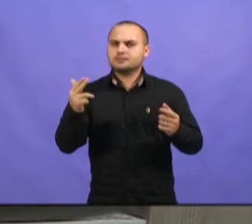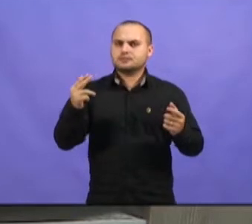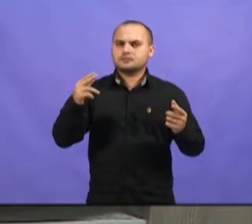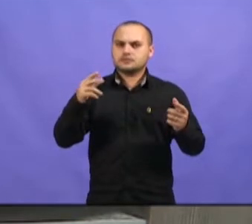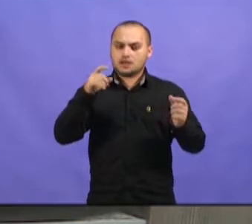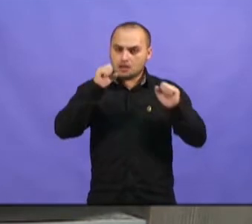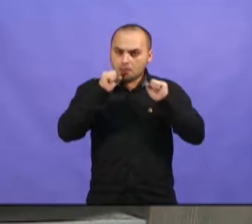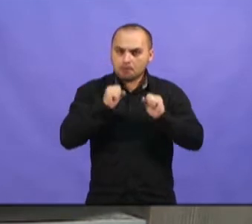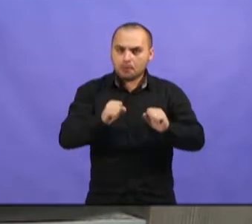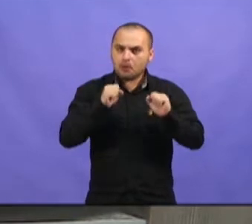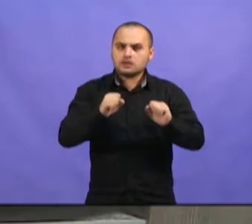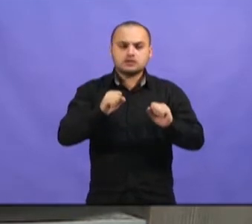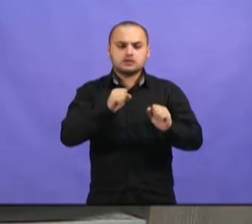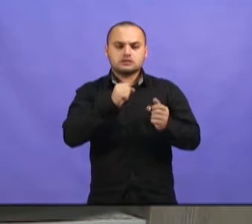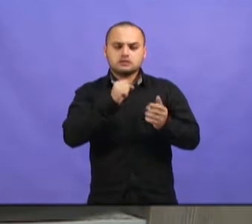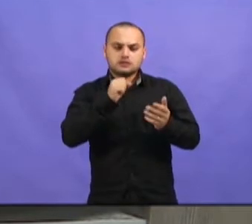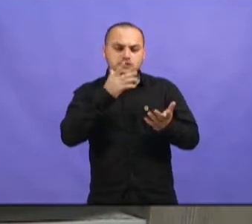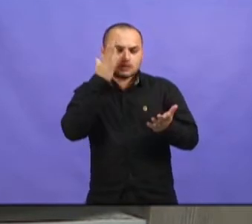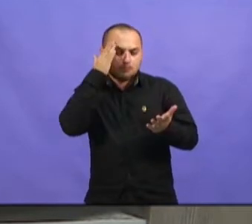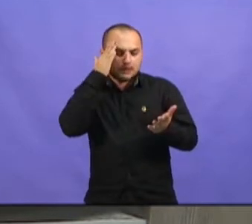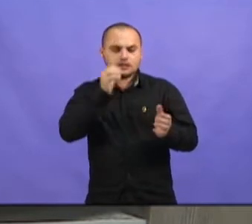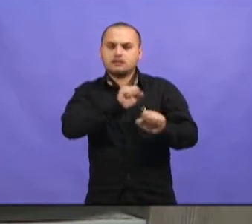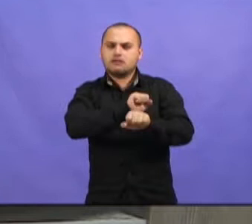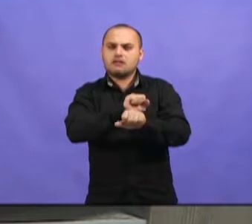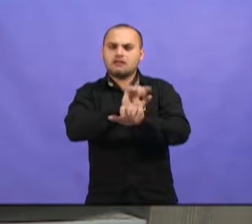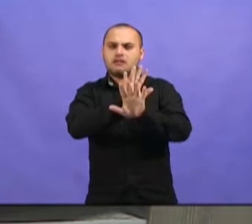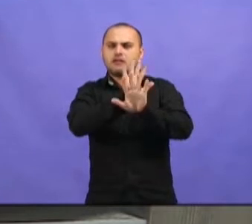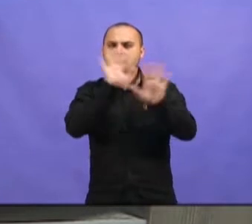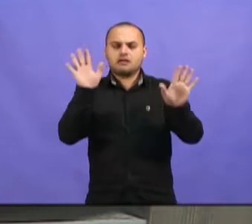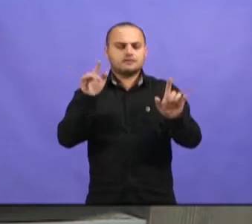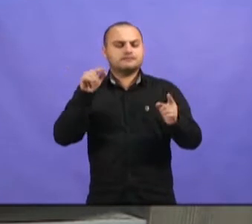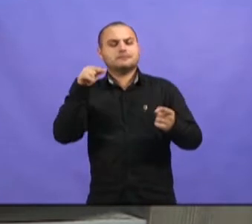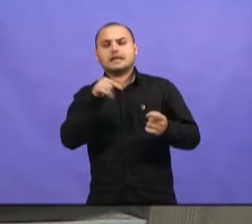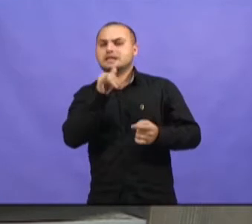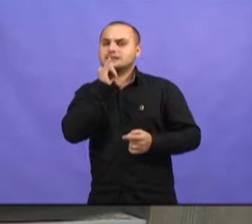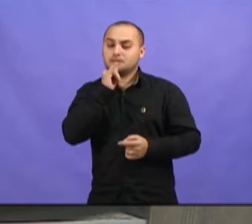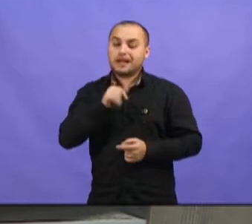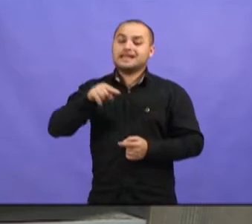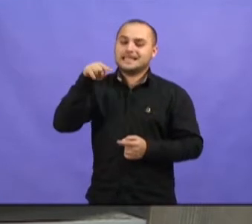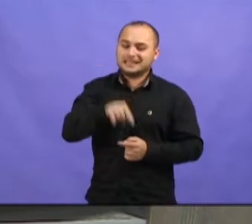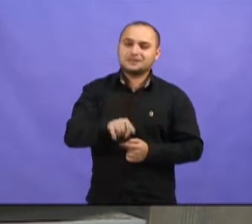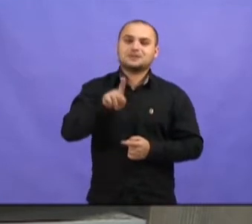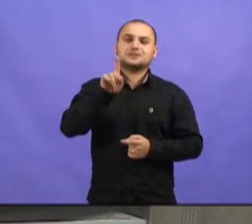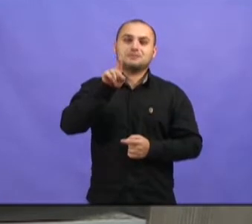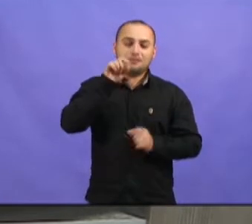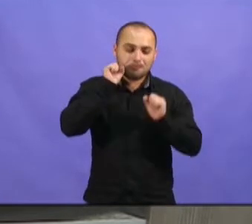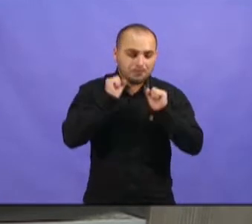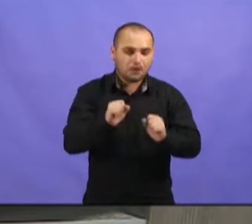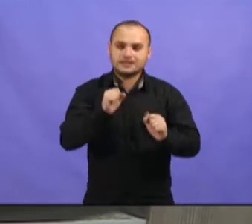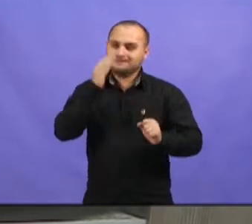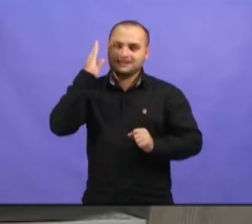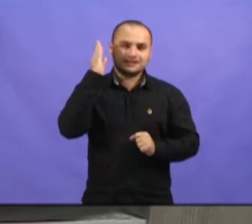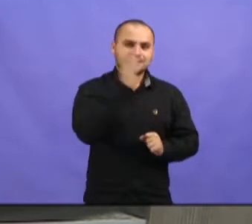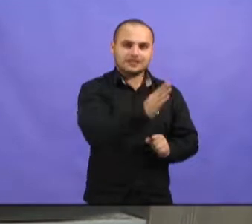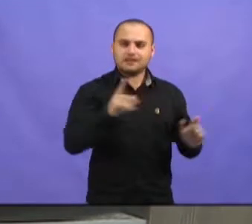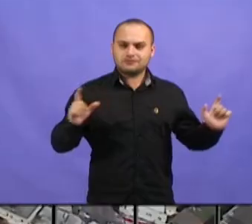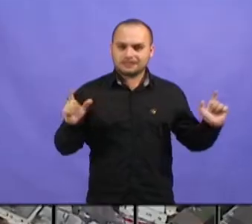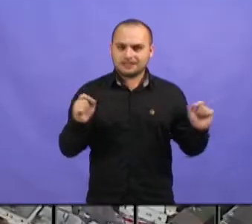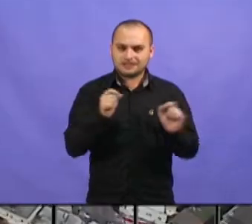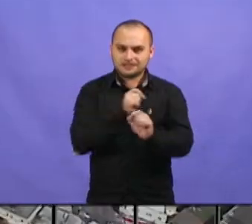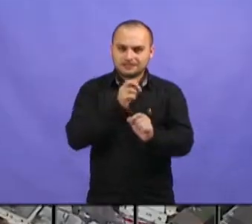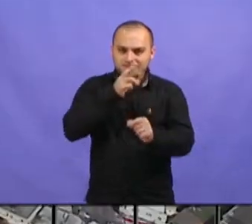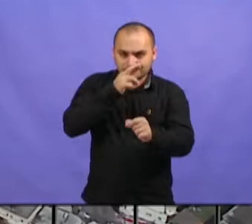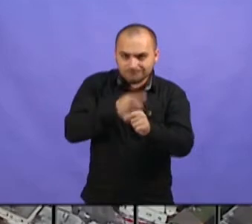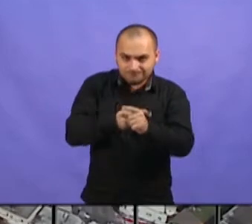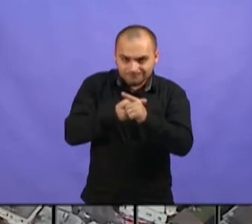configurado como causa, determinado hábito, determinada situação pode causar o câncer de próstata?